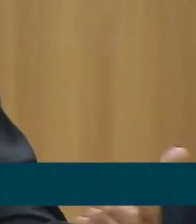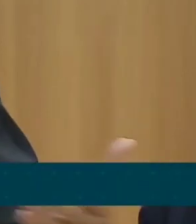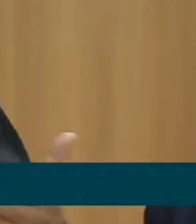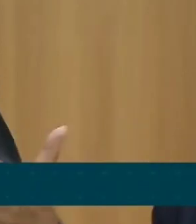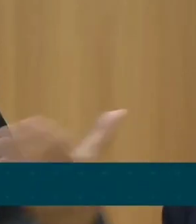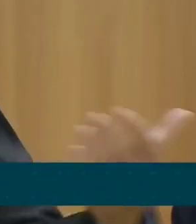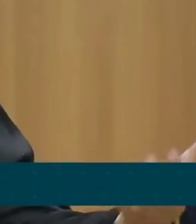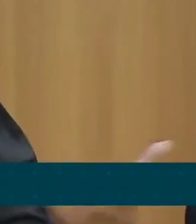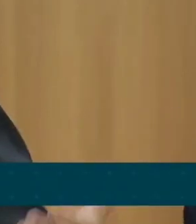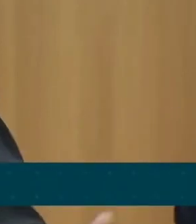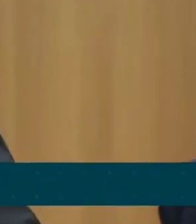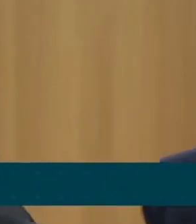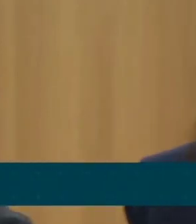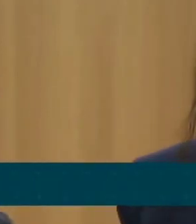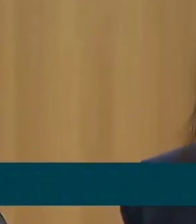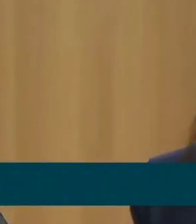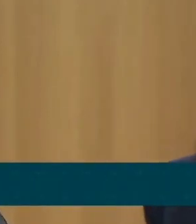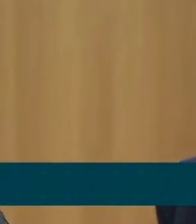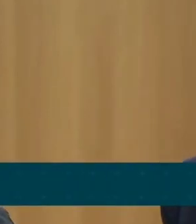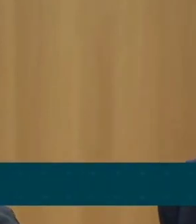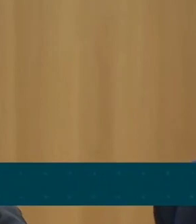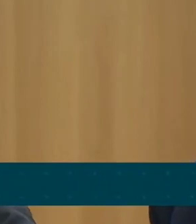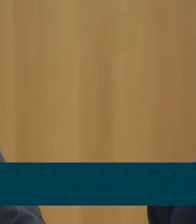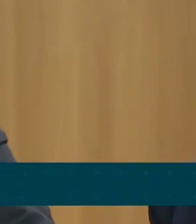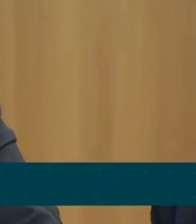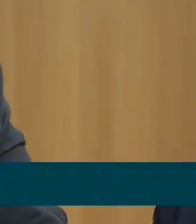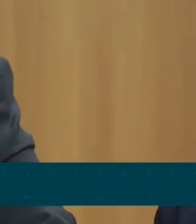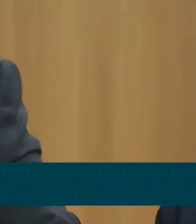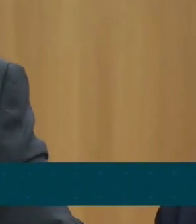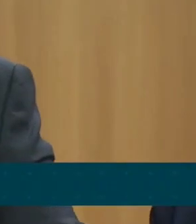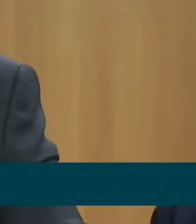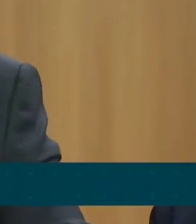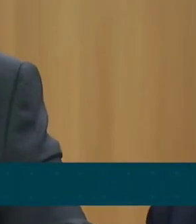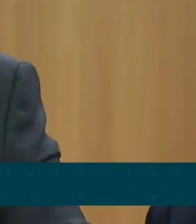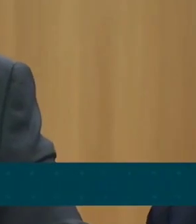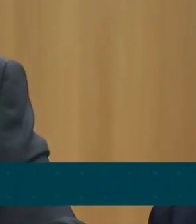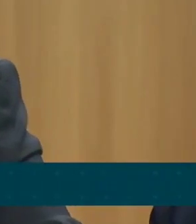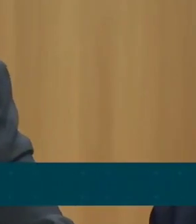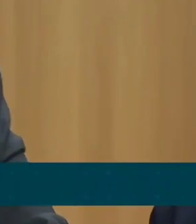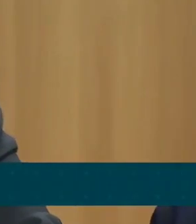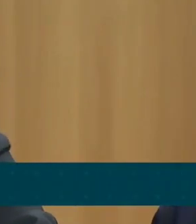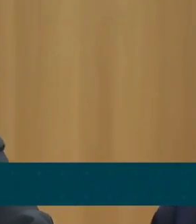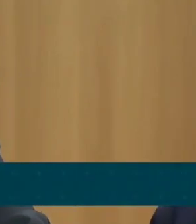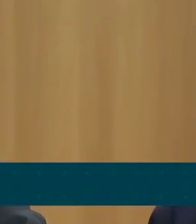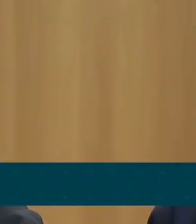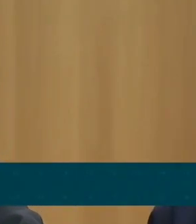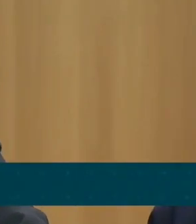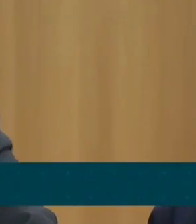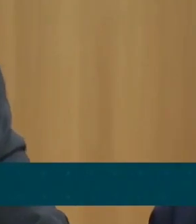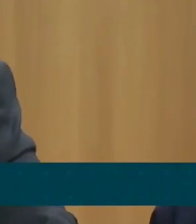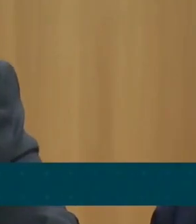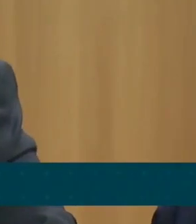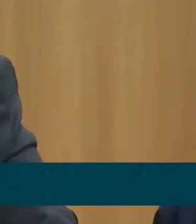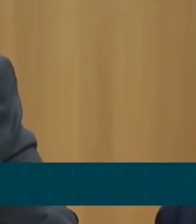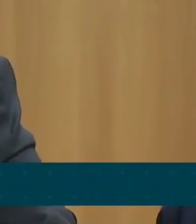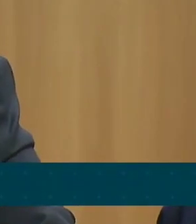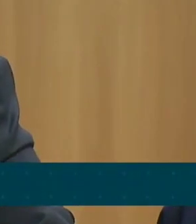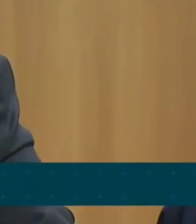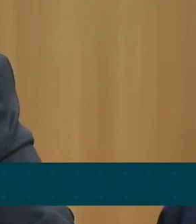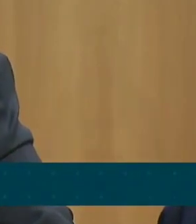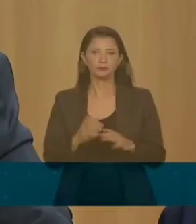de difusão, de pânico no seio das famílias e das escolas, das comunidades